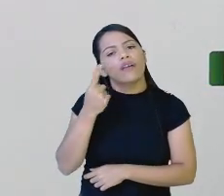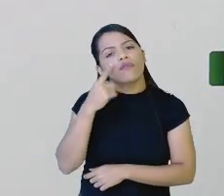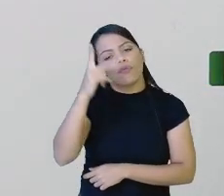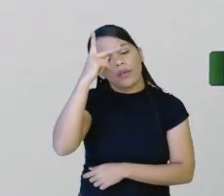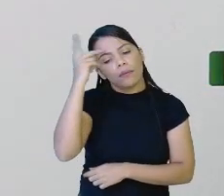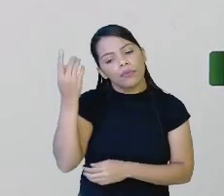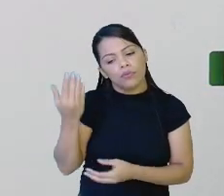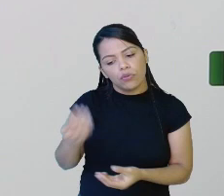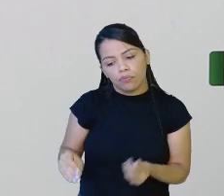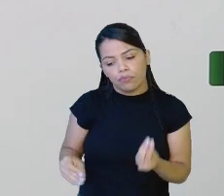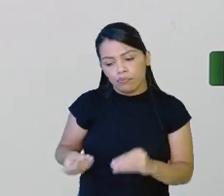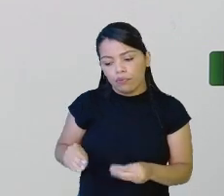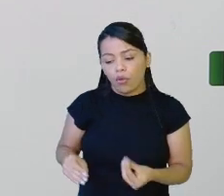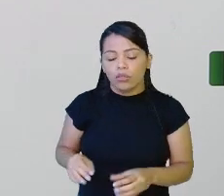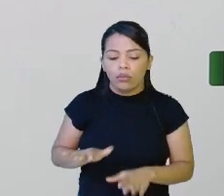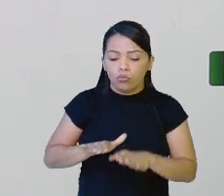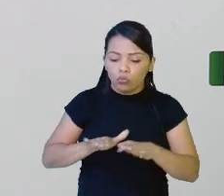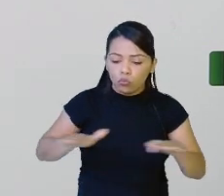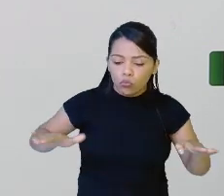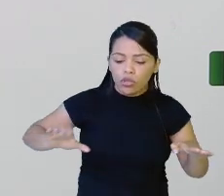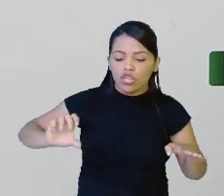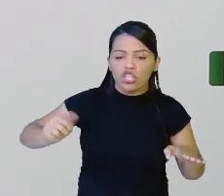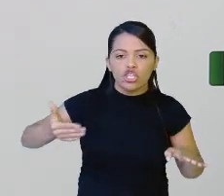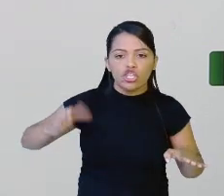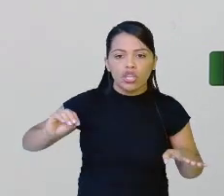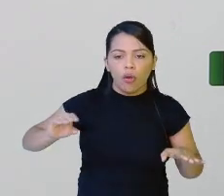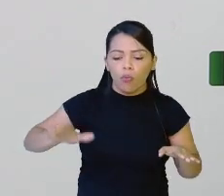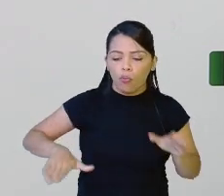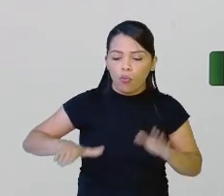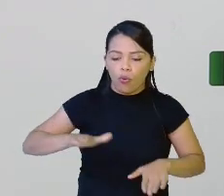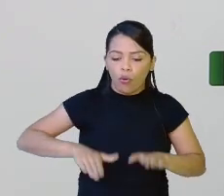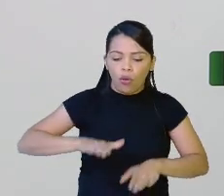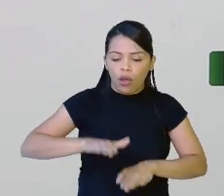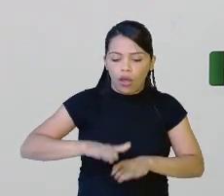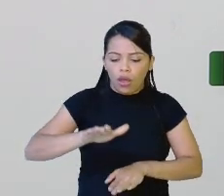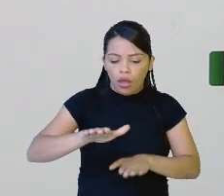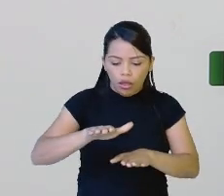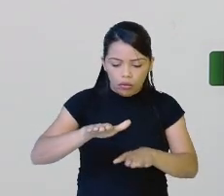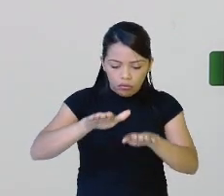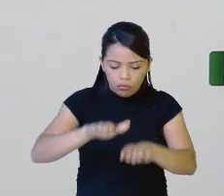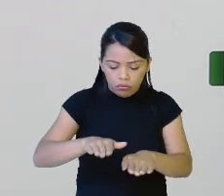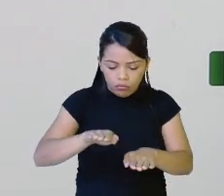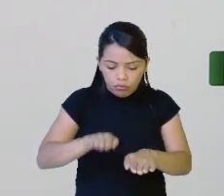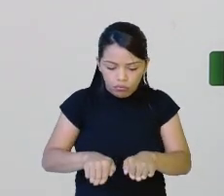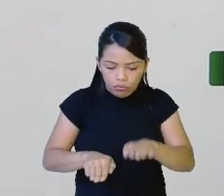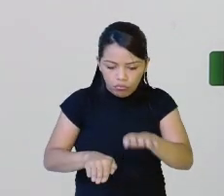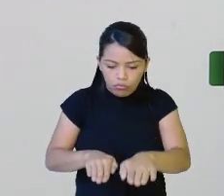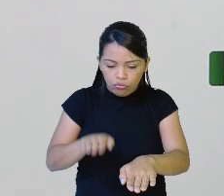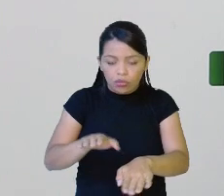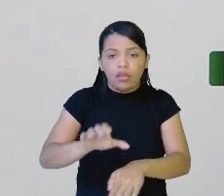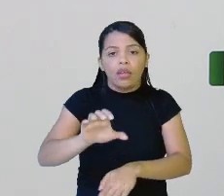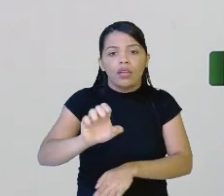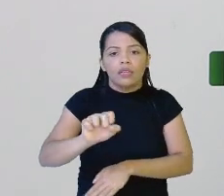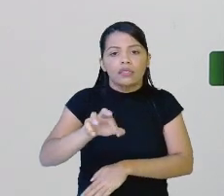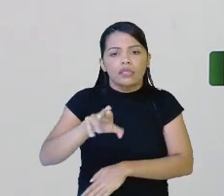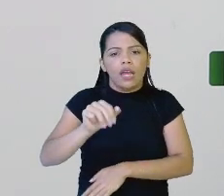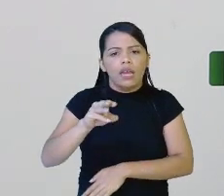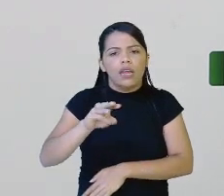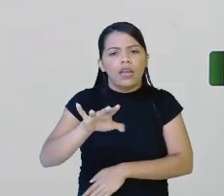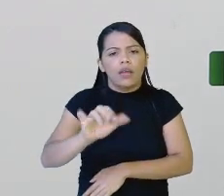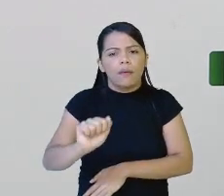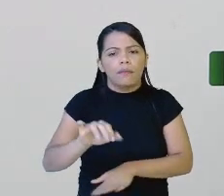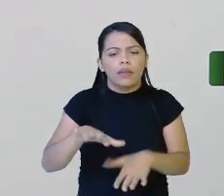de cerâmica em algum lugar? Se por um acaso você visse uma construção e